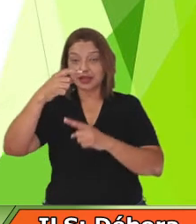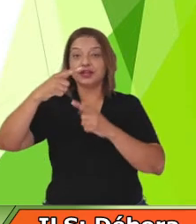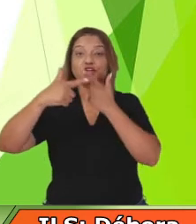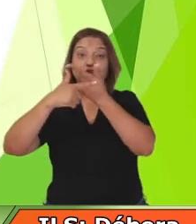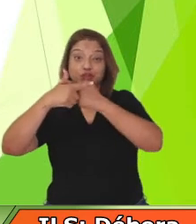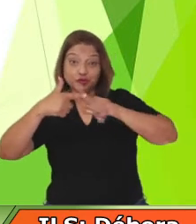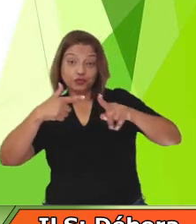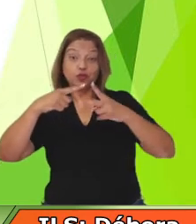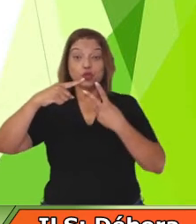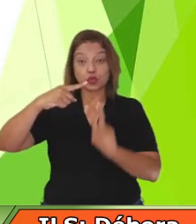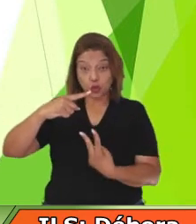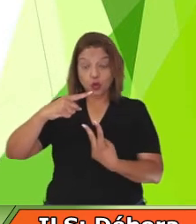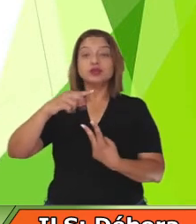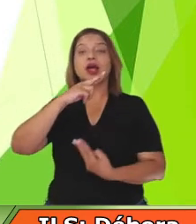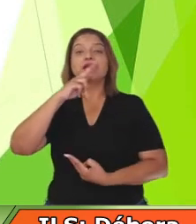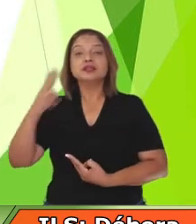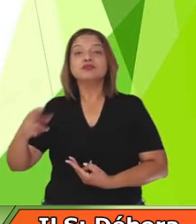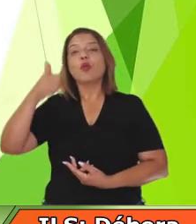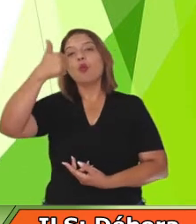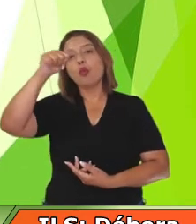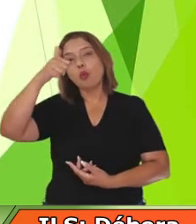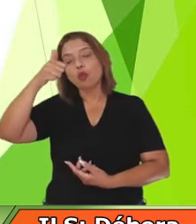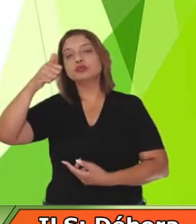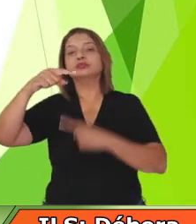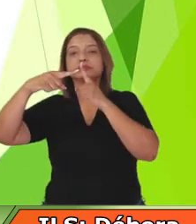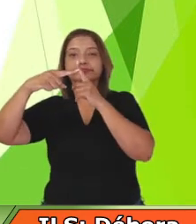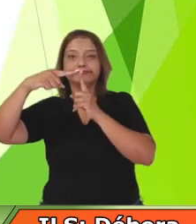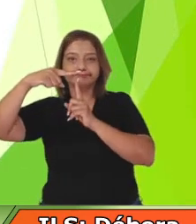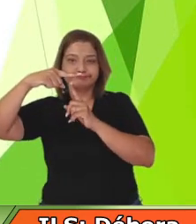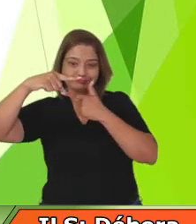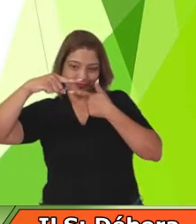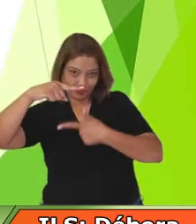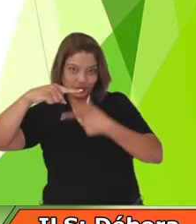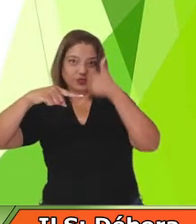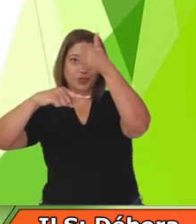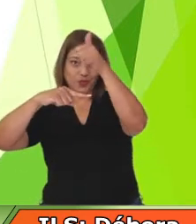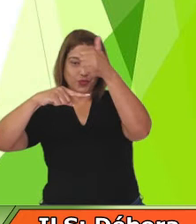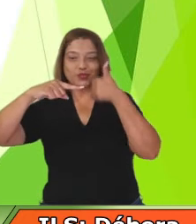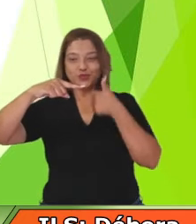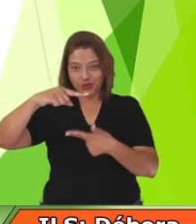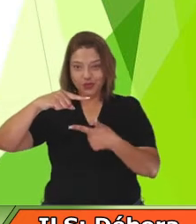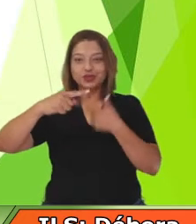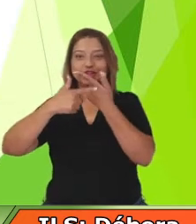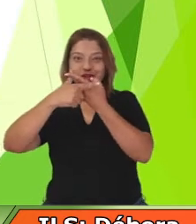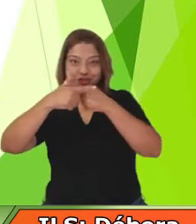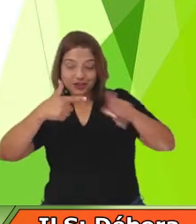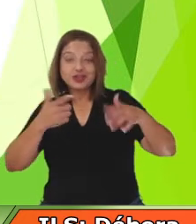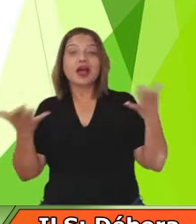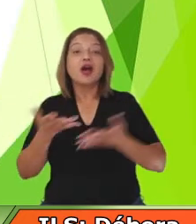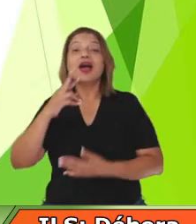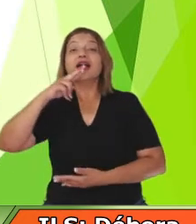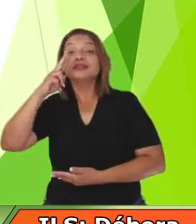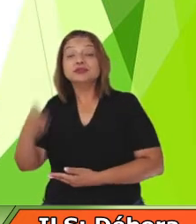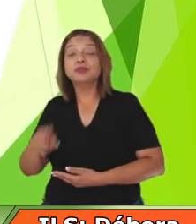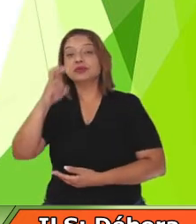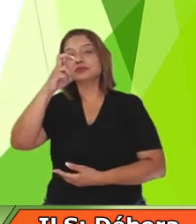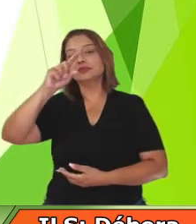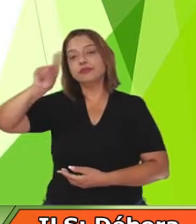dividido por 2, que é igual a 5,5. Esse é um meio de nós encontrarmos o